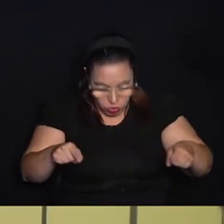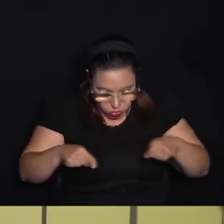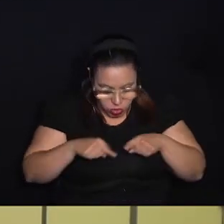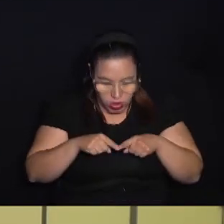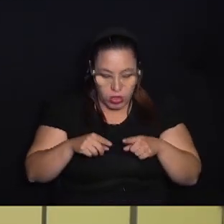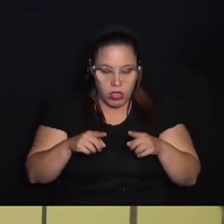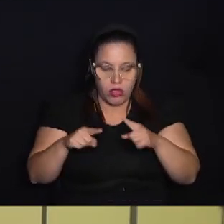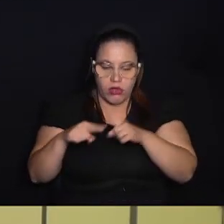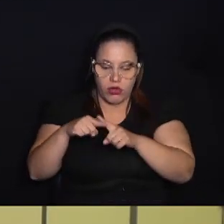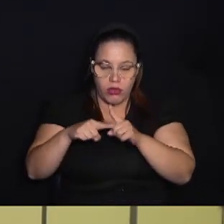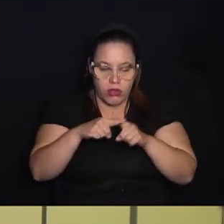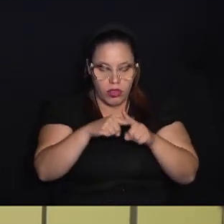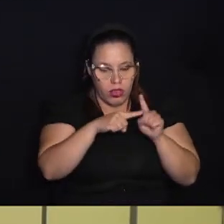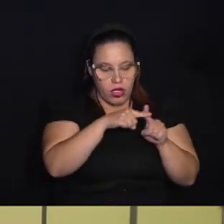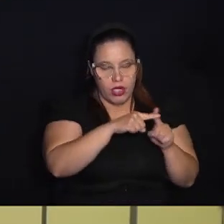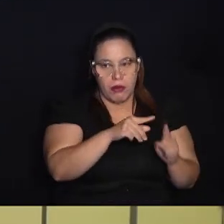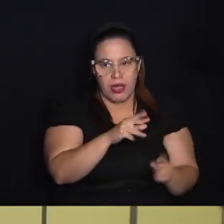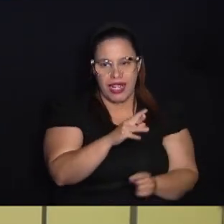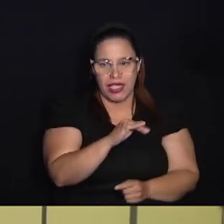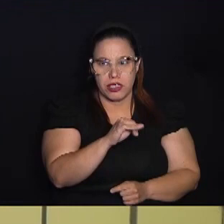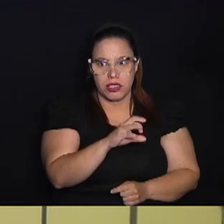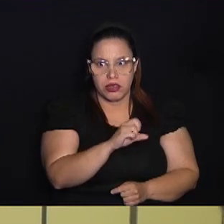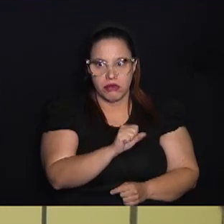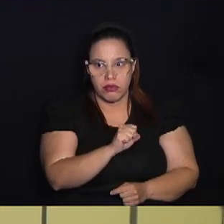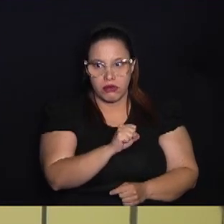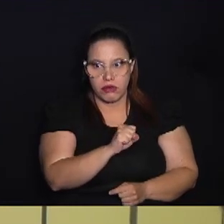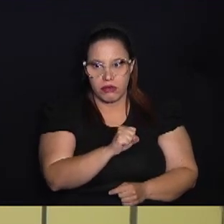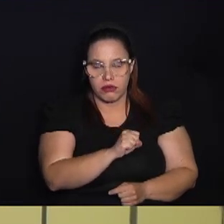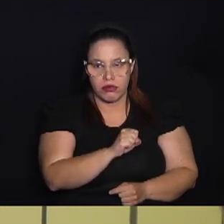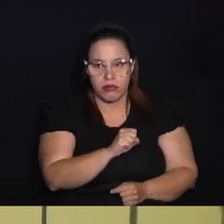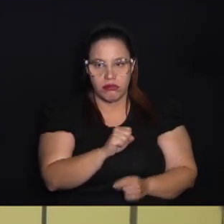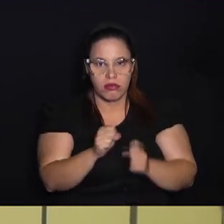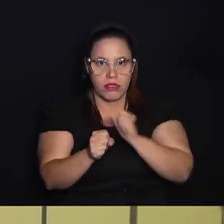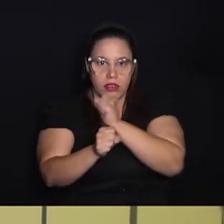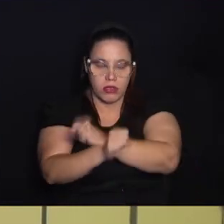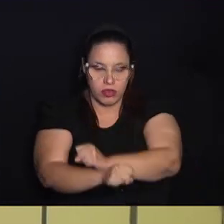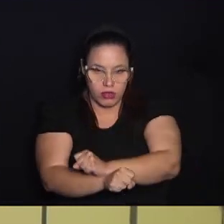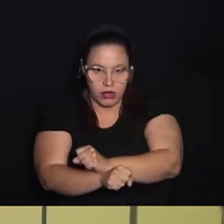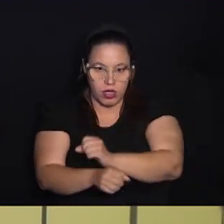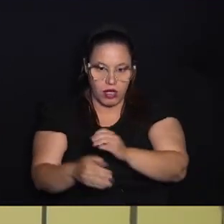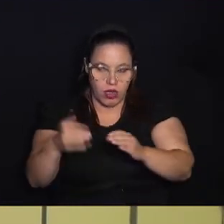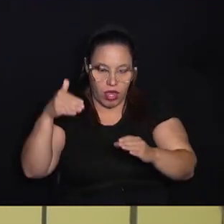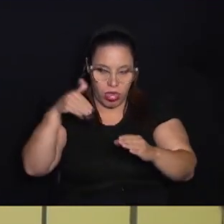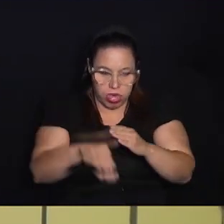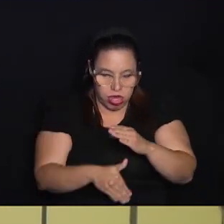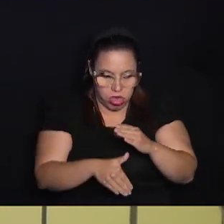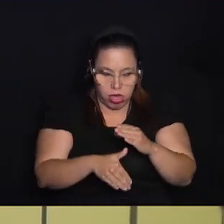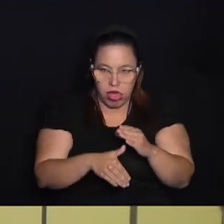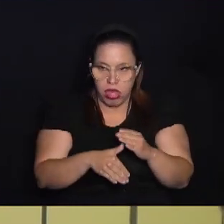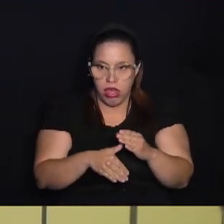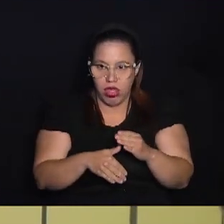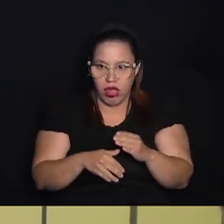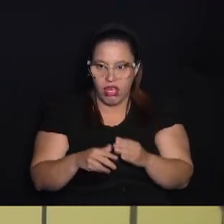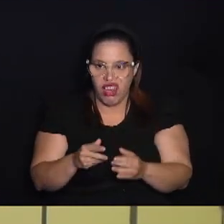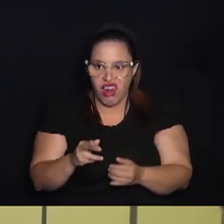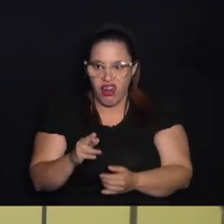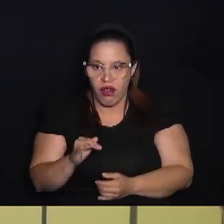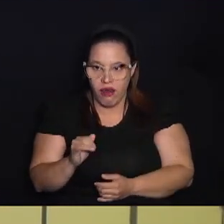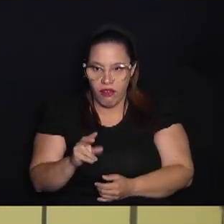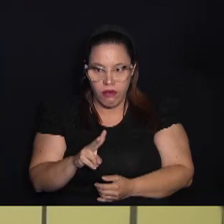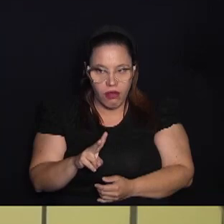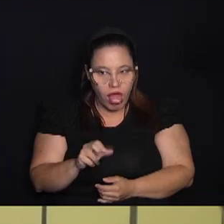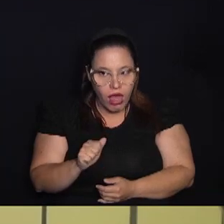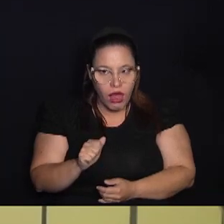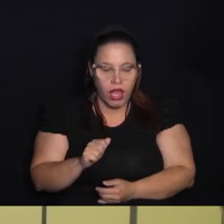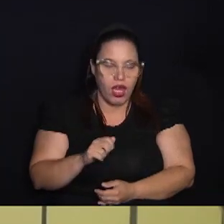era um cemitério que osos escravizados eram enterrad em cova Covas rasas né então